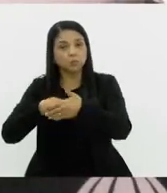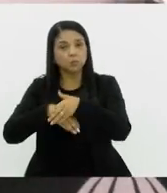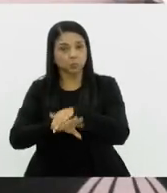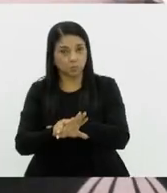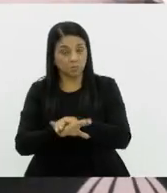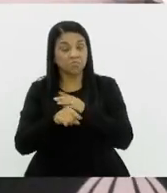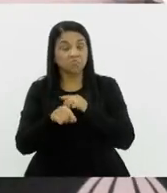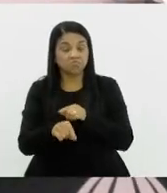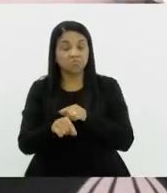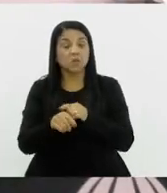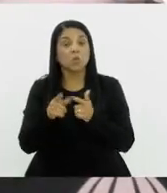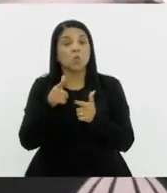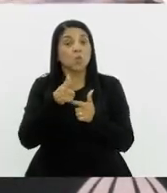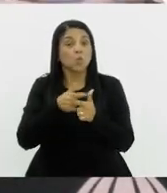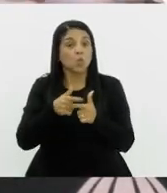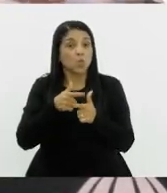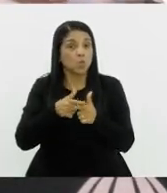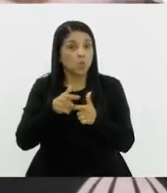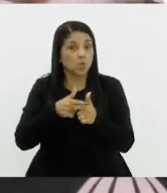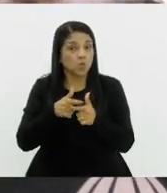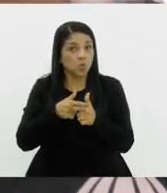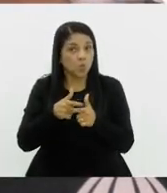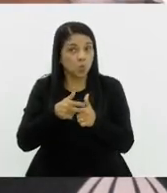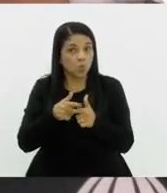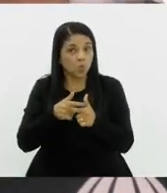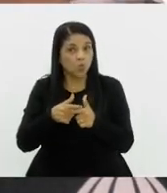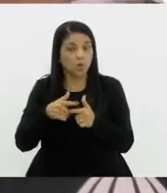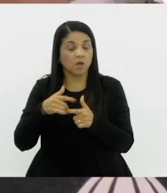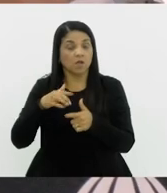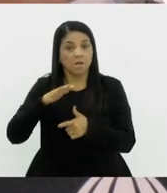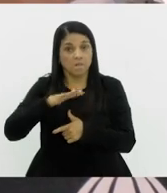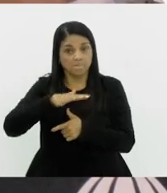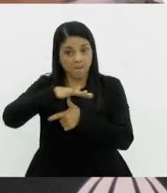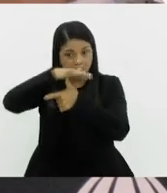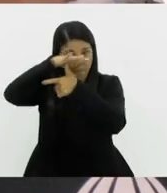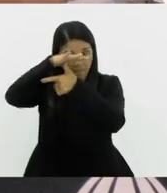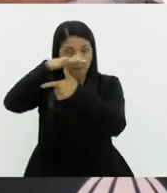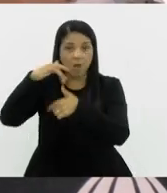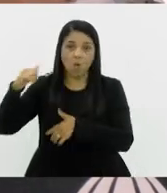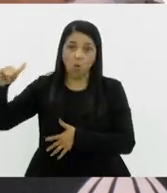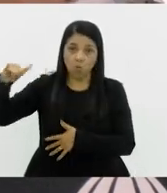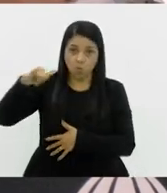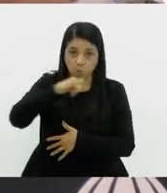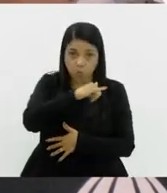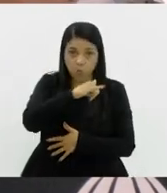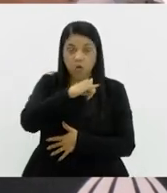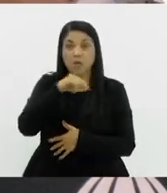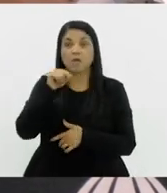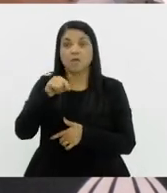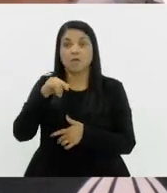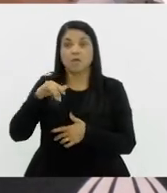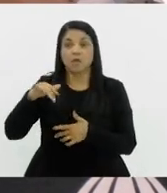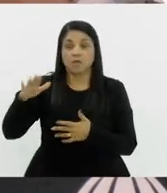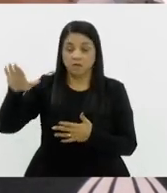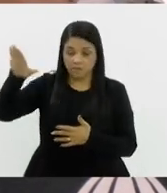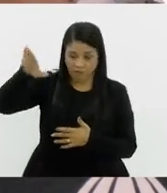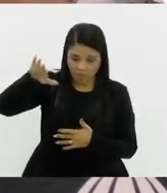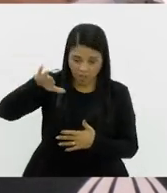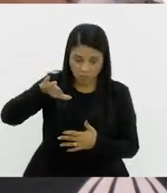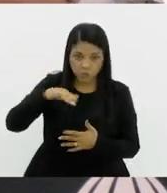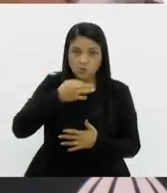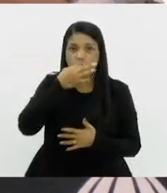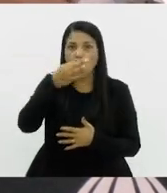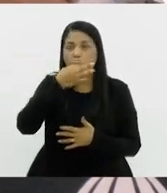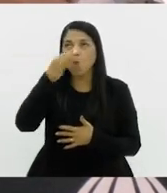grande problema do ruído aeronáutico é a questão do que ele vem, ele aumenta e ele